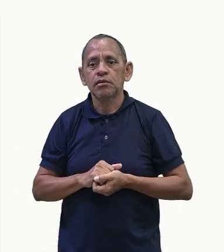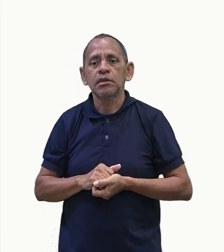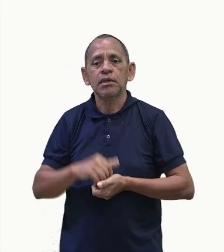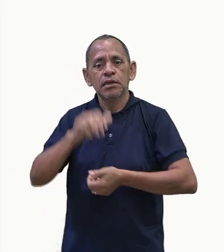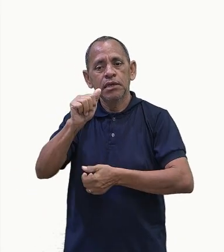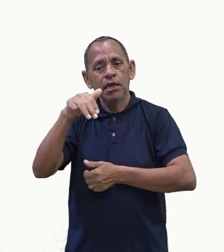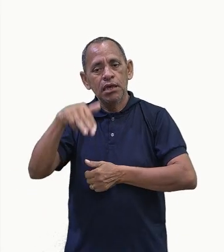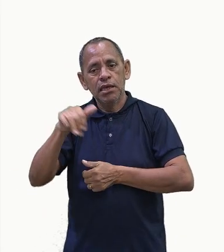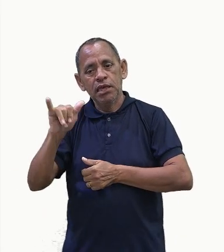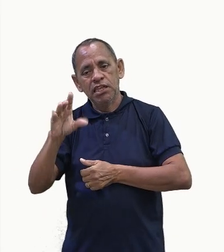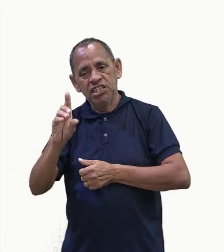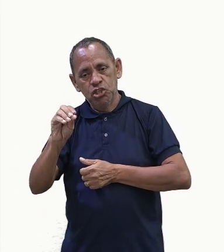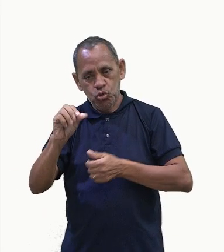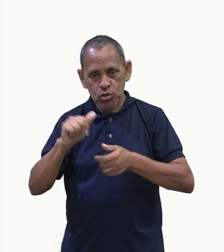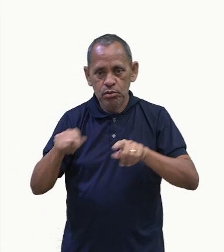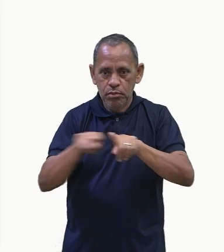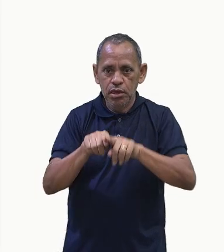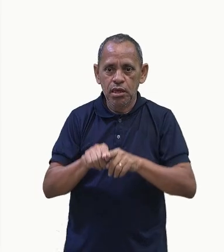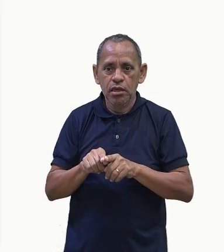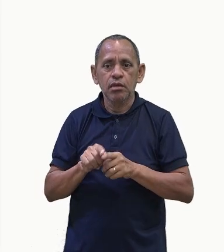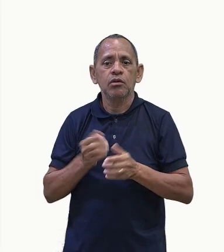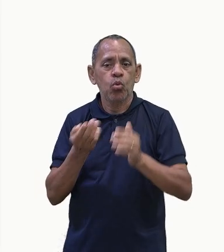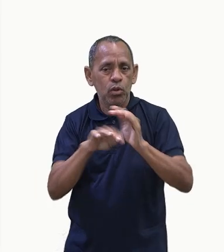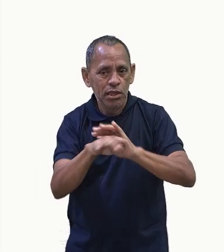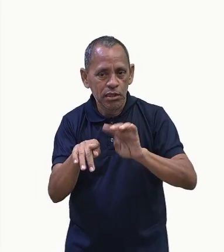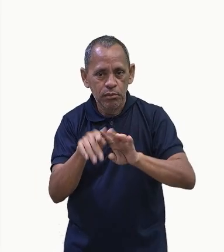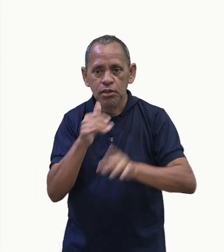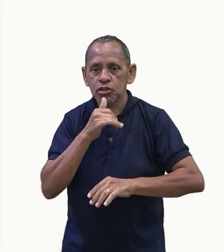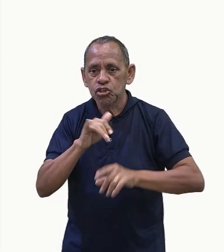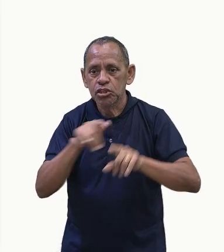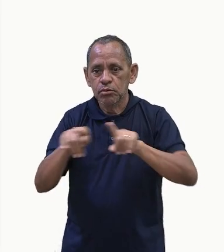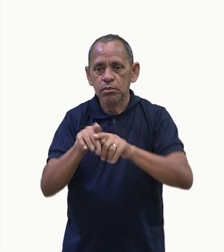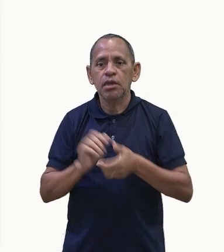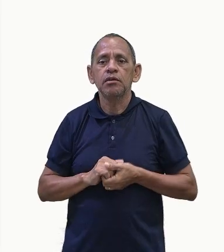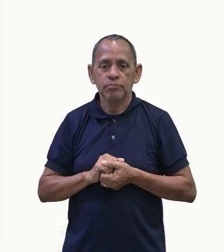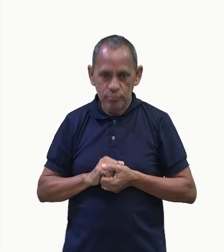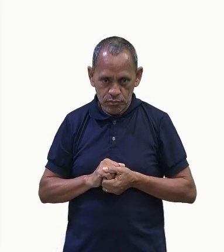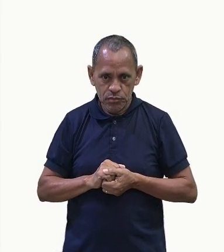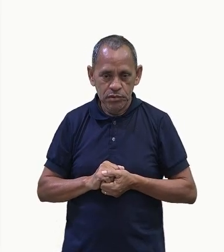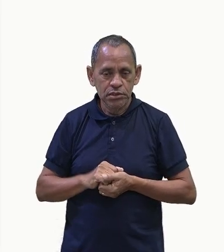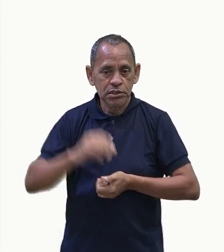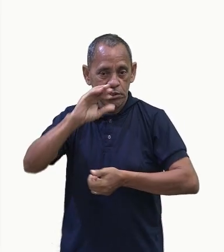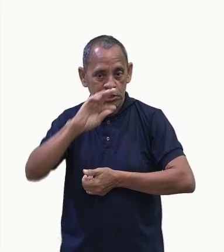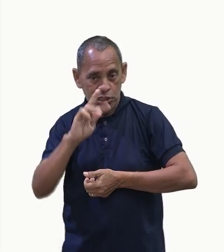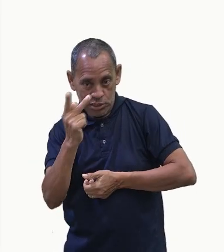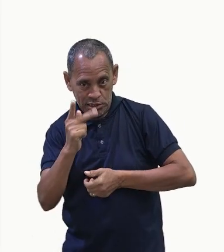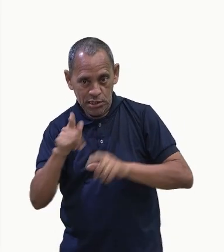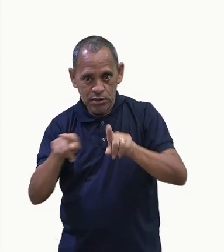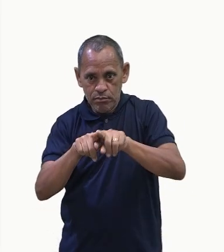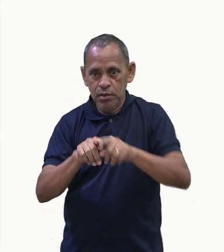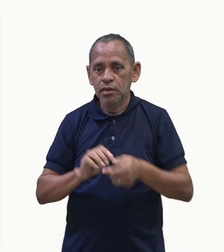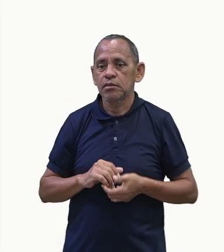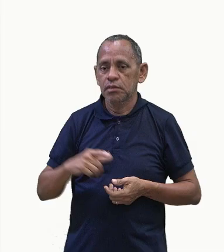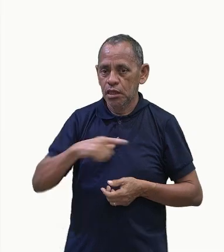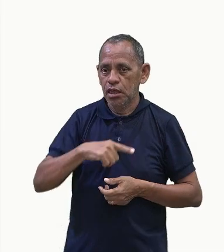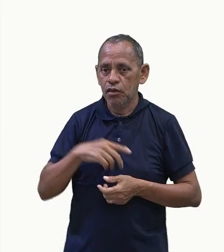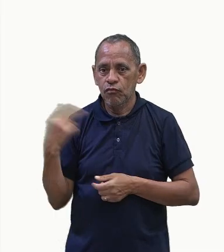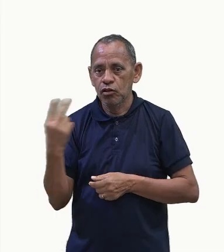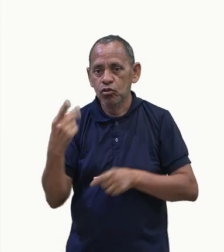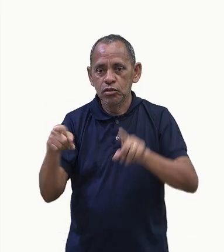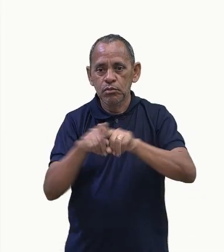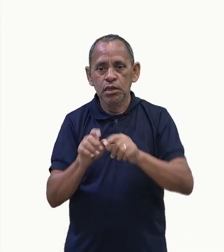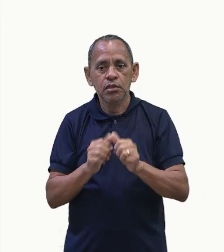reserva energética dos vegetais, e ele é um carboidrato, então isso tem um valor nutricional. Temos aí o